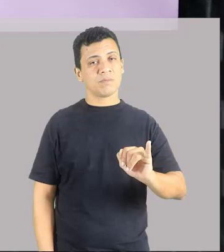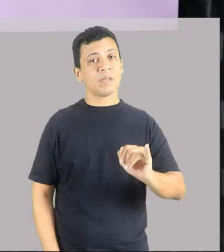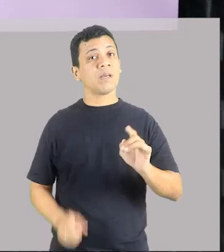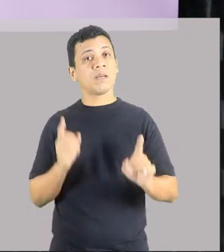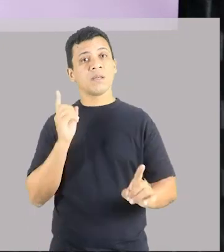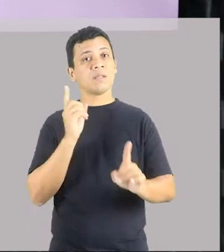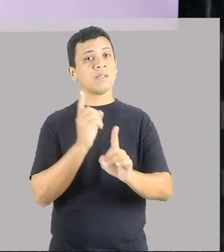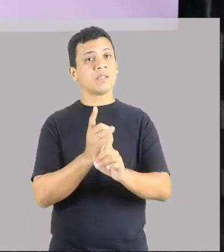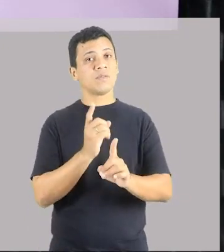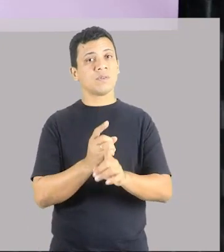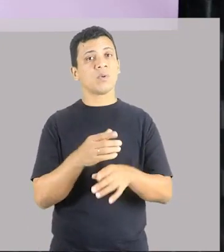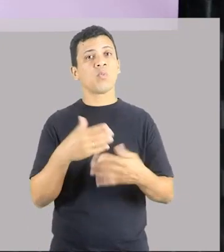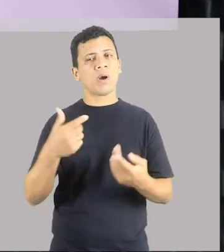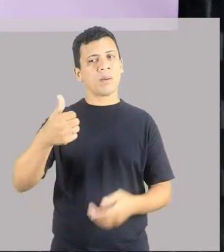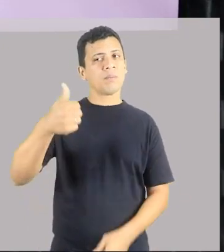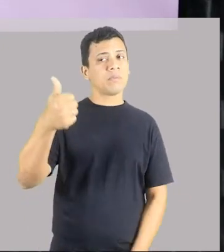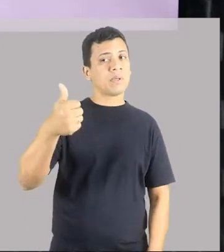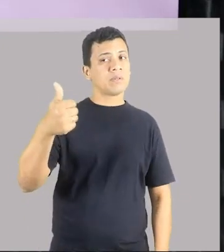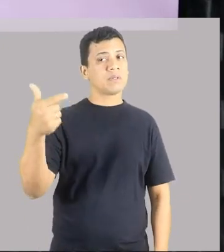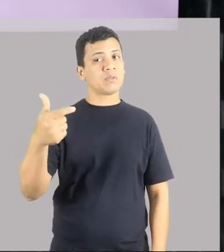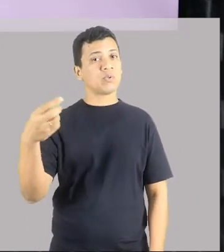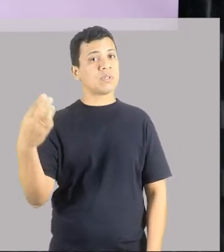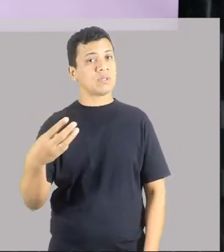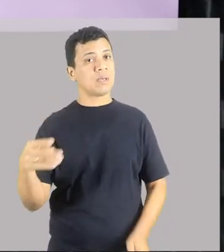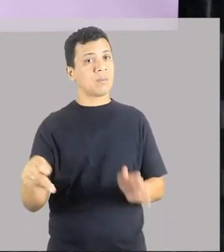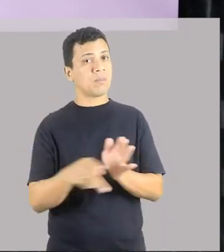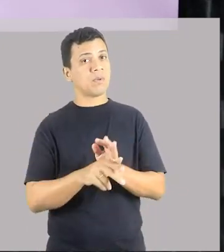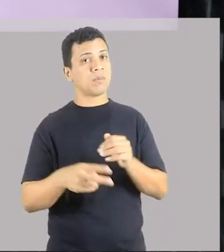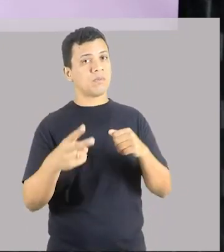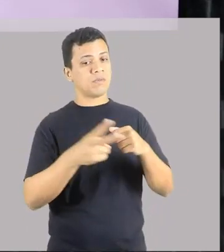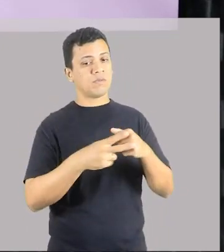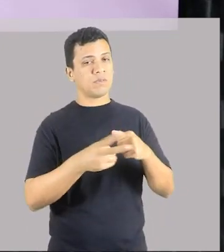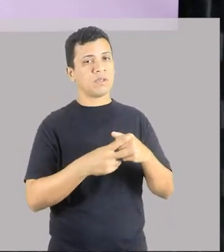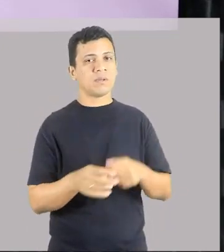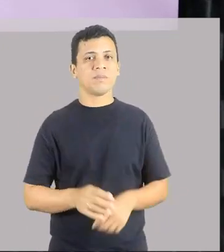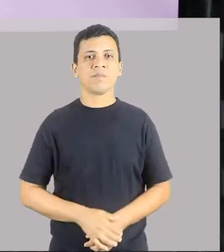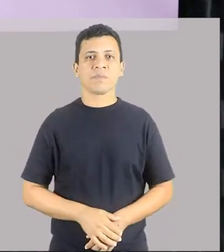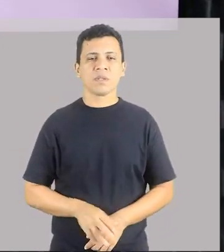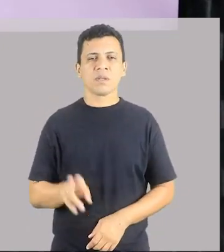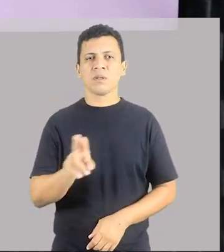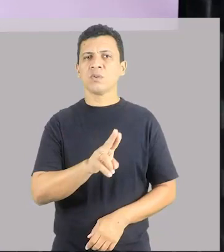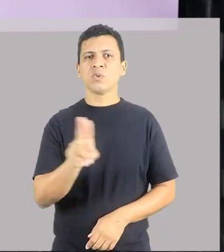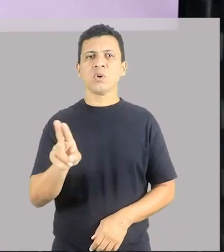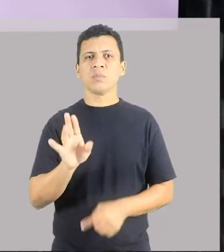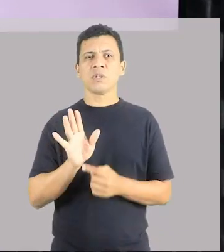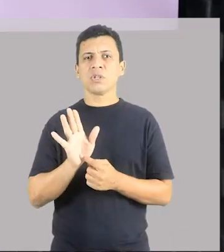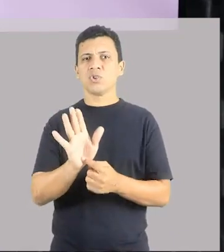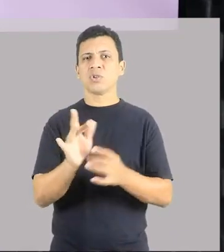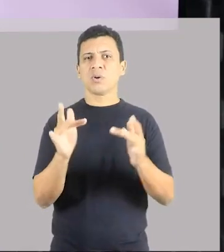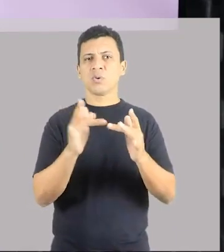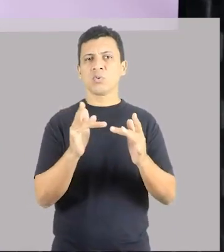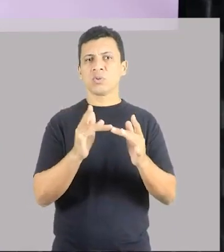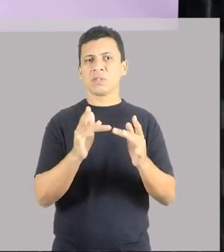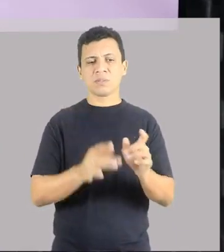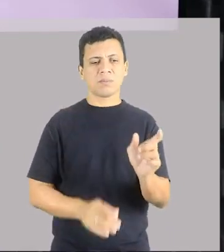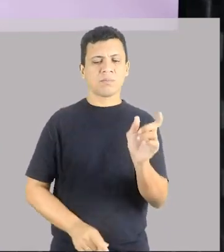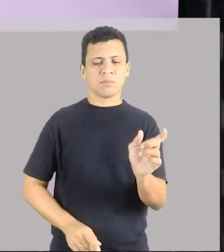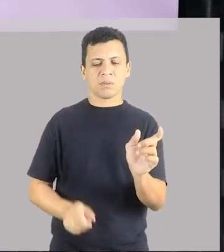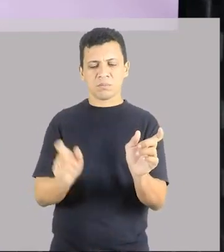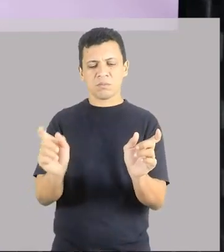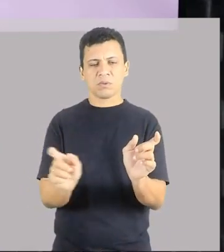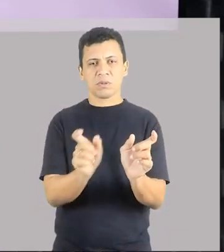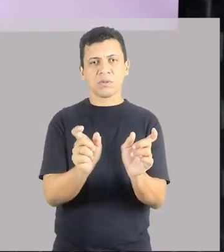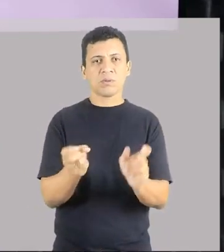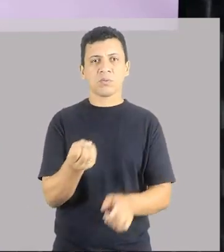identifica a conjugação do verbo e nos nomes ela indica muitas vezes só a conexão entre o radical e a desinência de